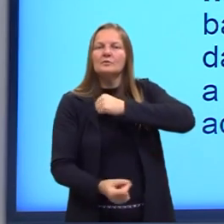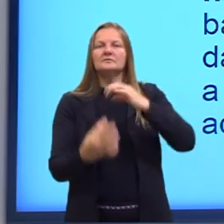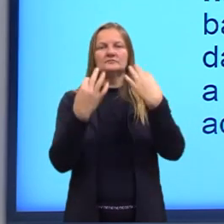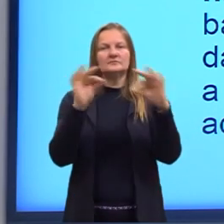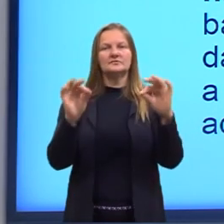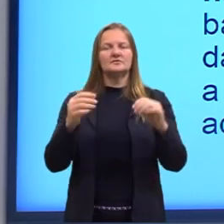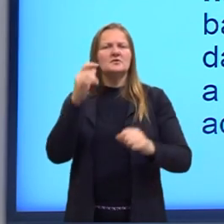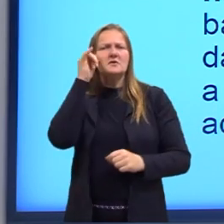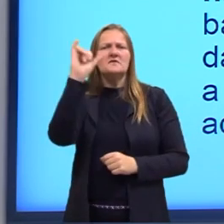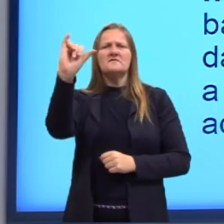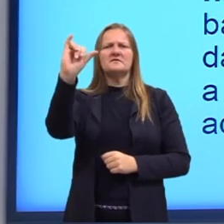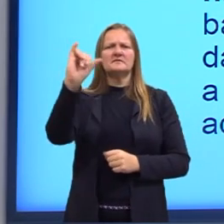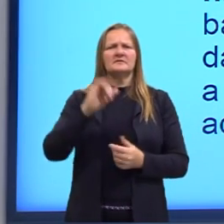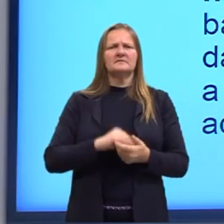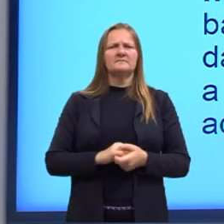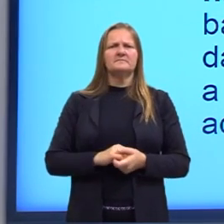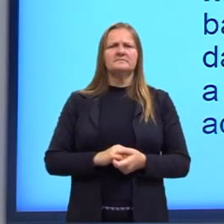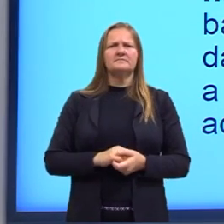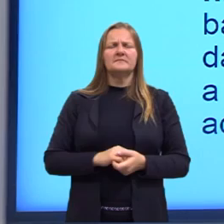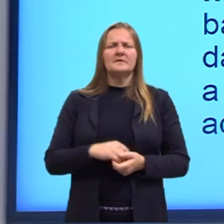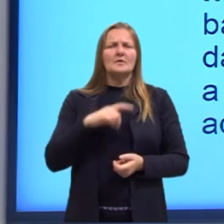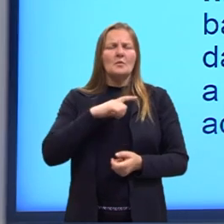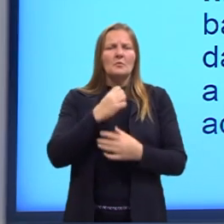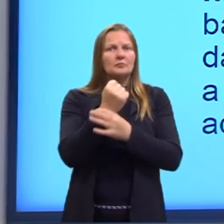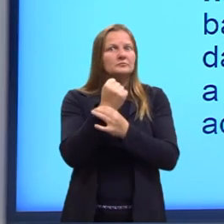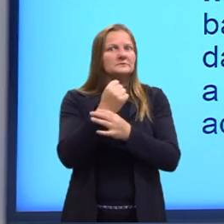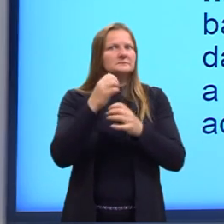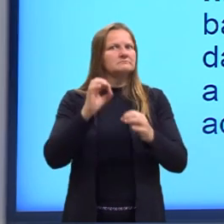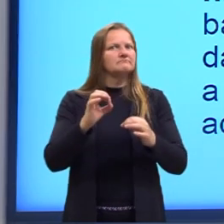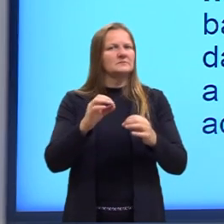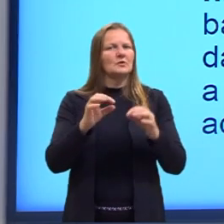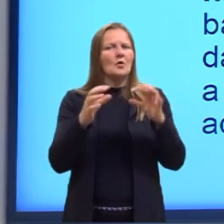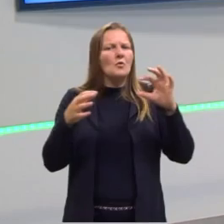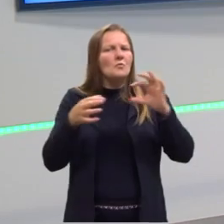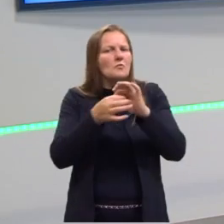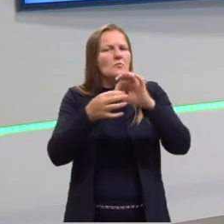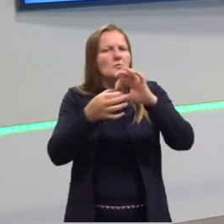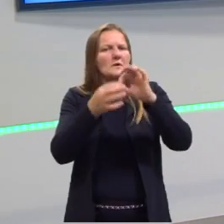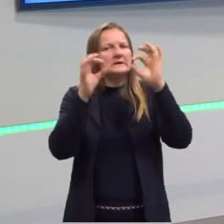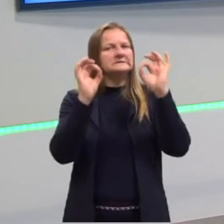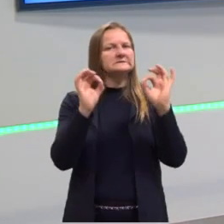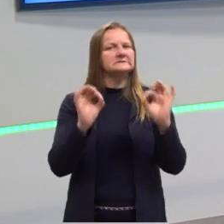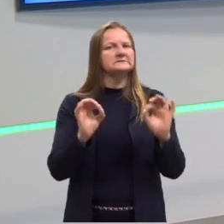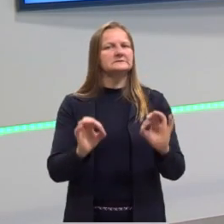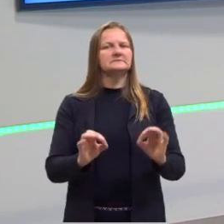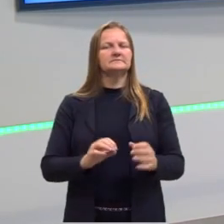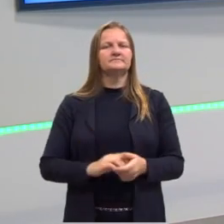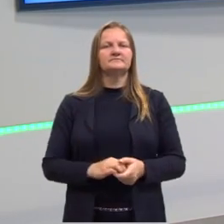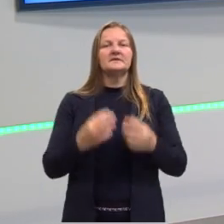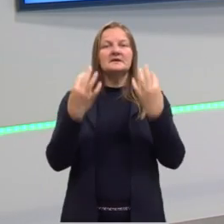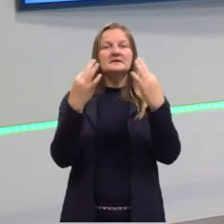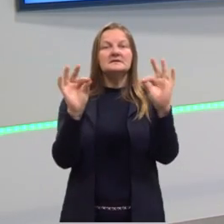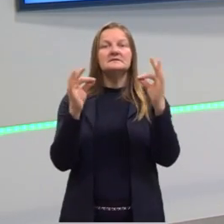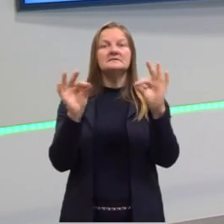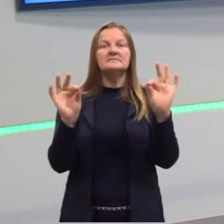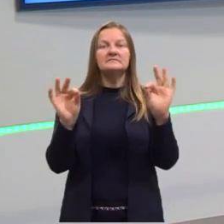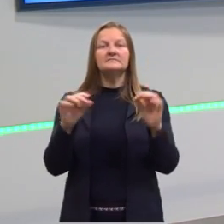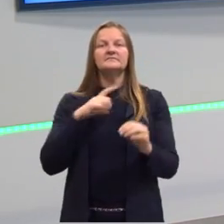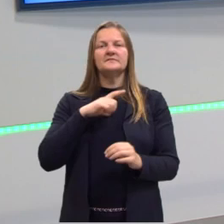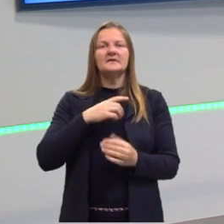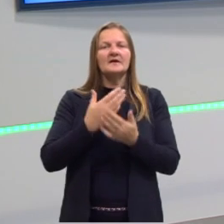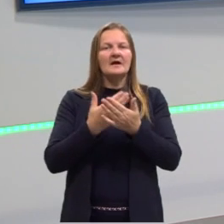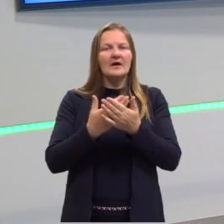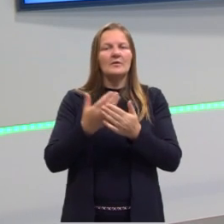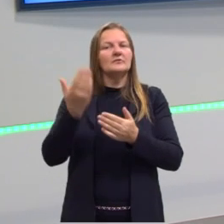evitar ambiguidade e garante o uso adequado dos conectivos sobre sim Tássia a